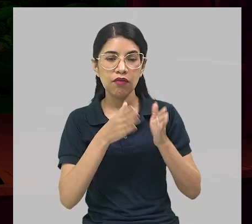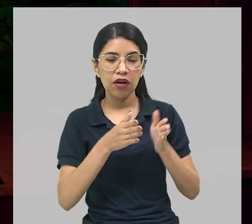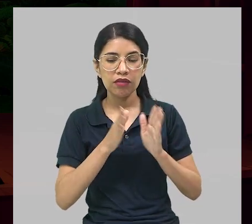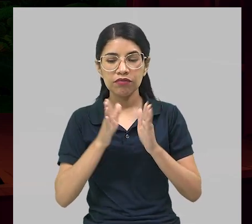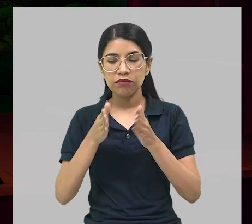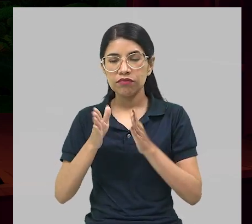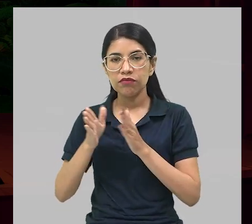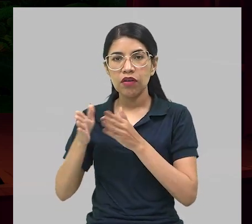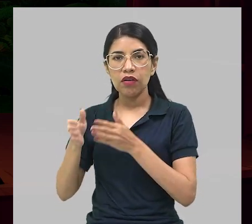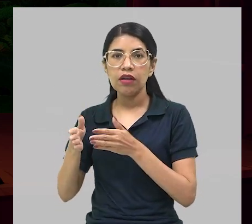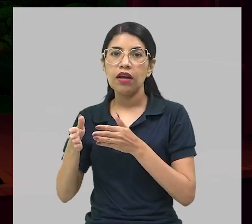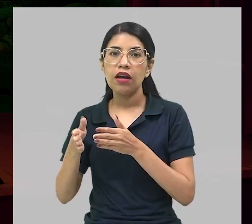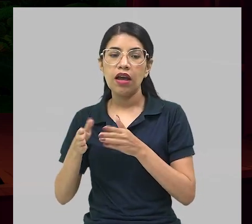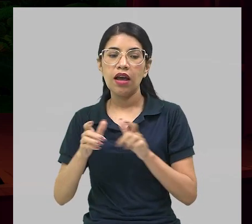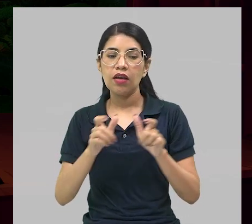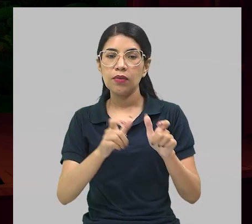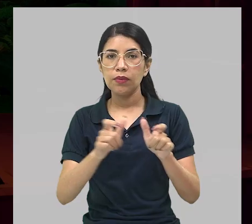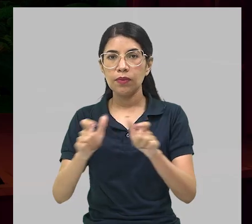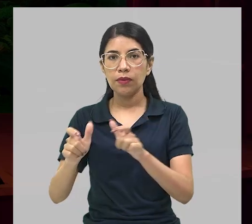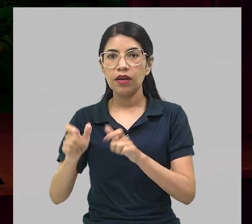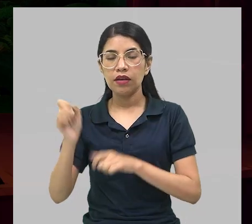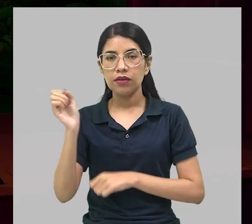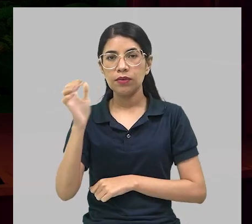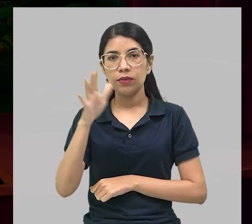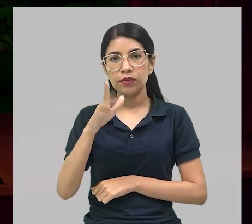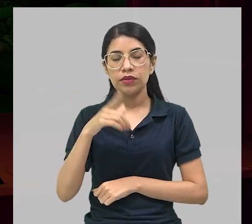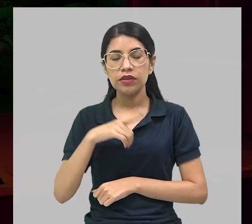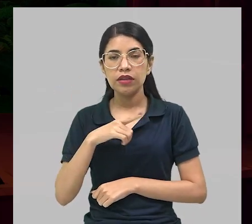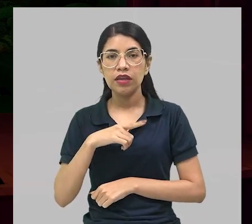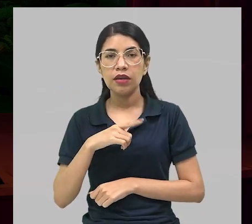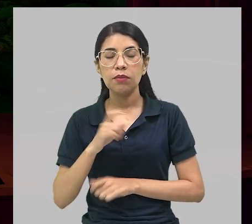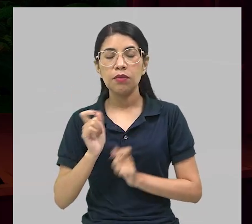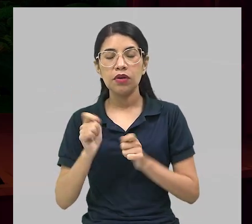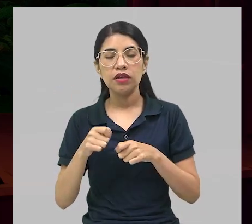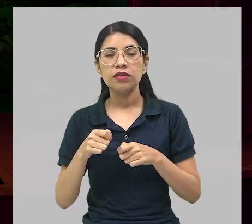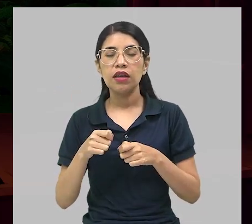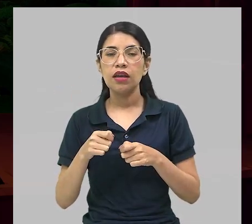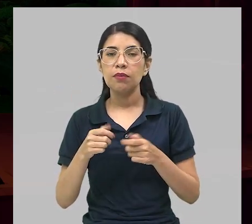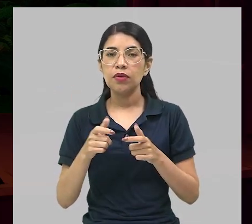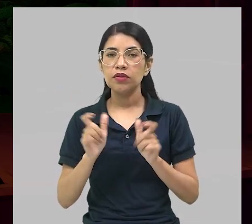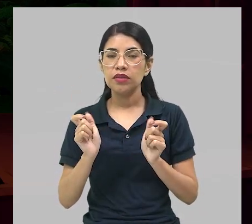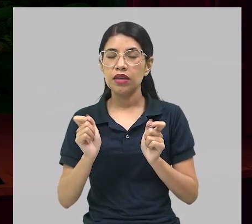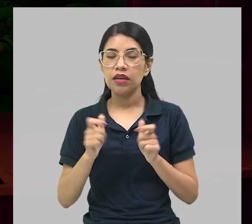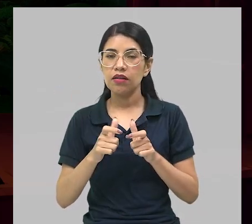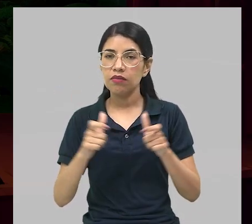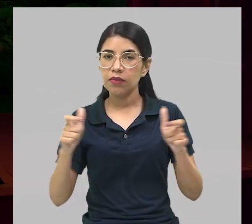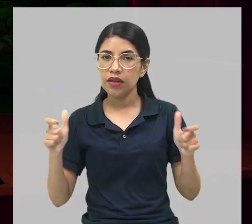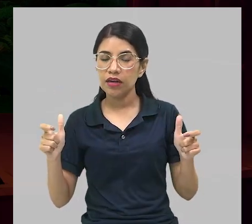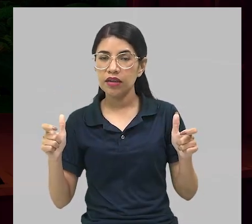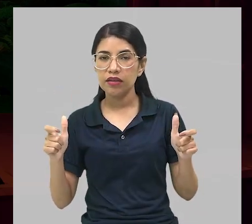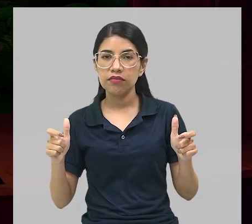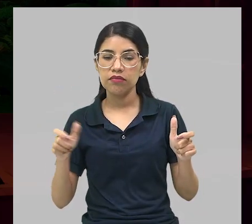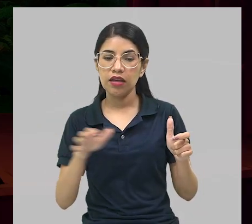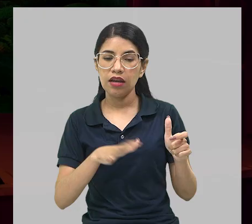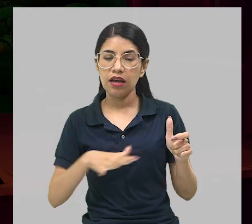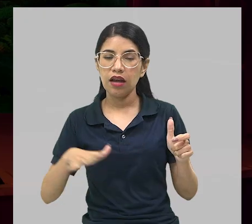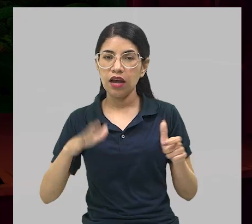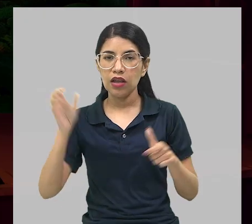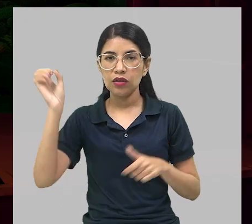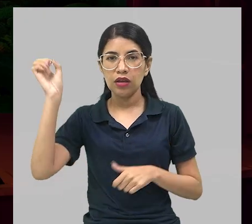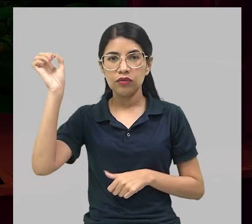olhar da plateia para o canto que está iluminado. Por isso que a gente fala que ela pode ampliar, ou seja, quando o palco está